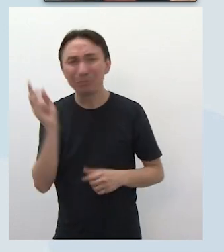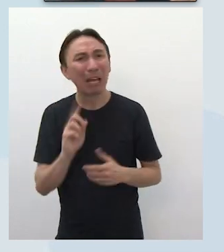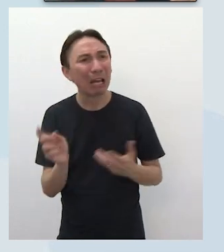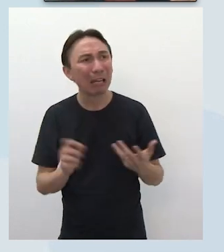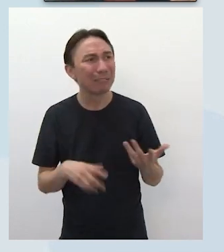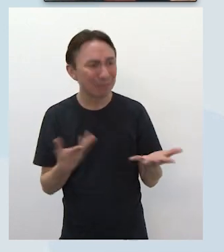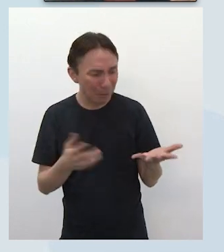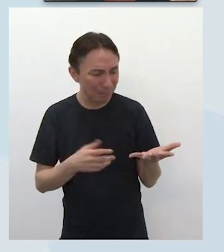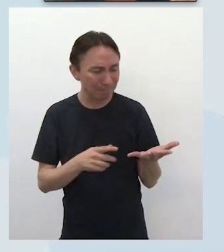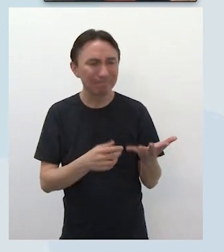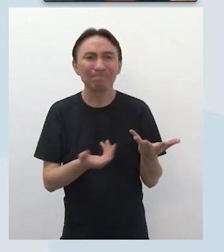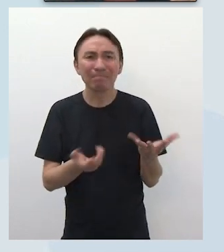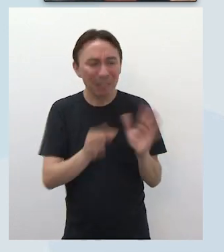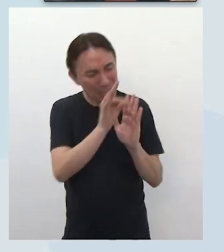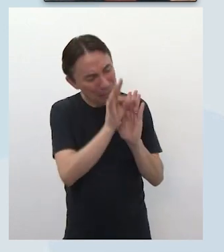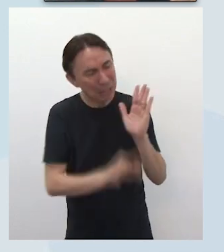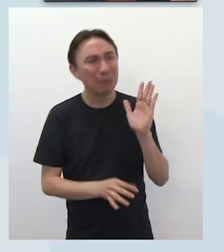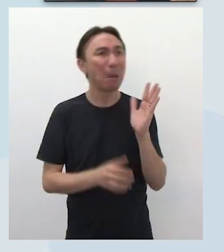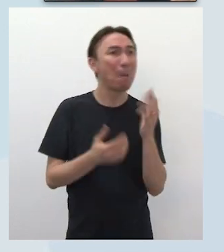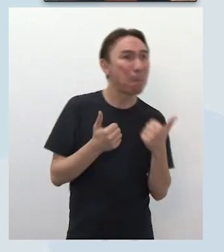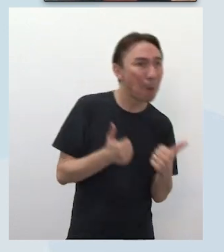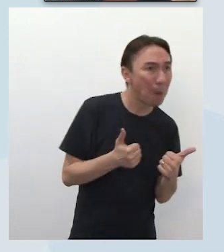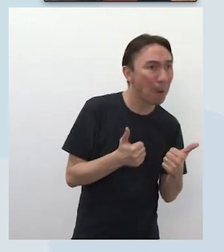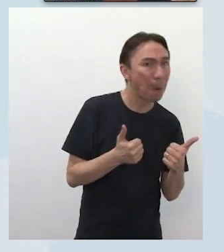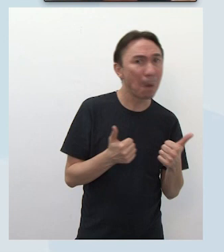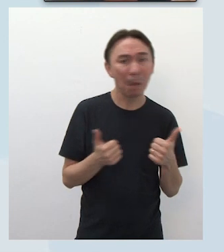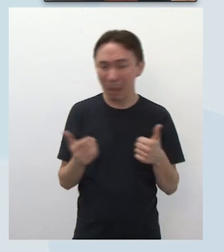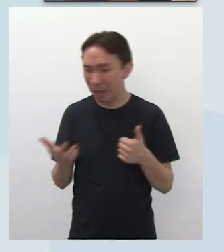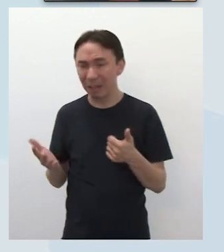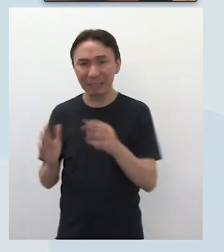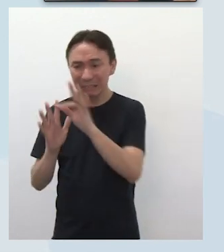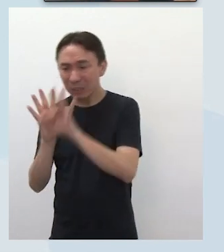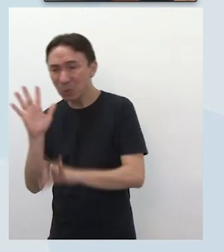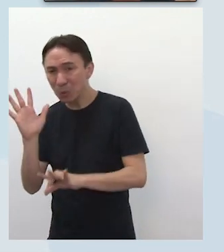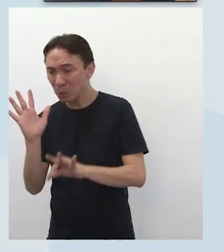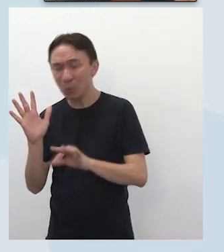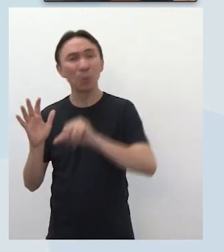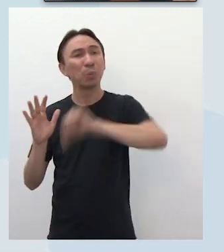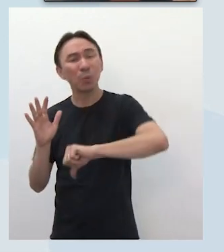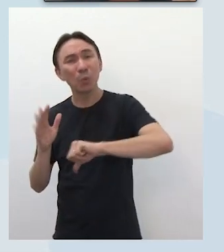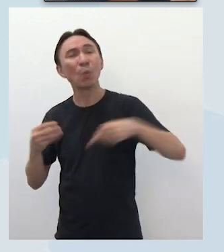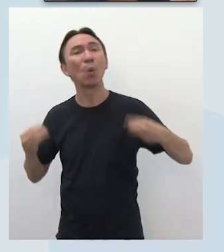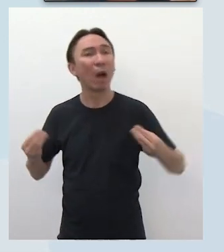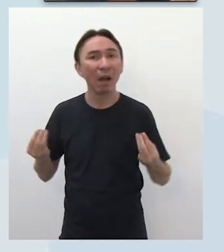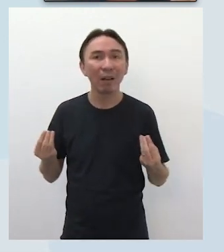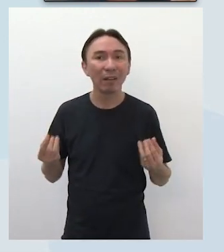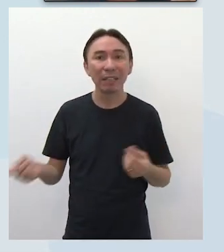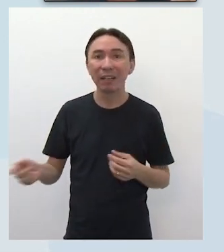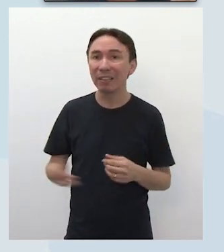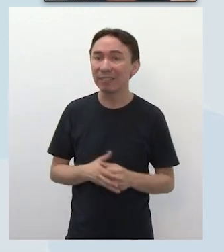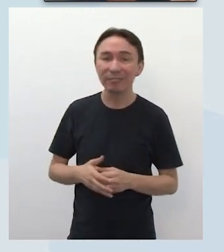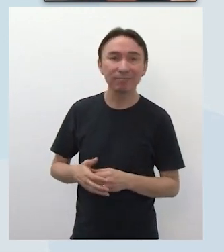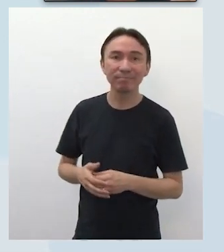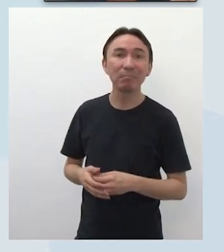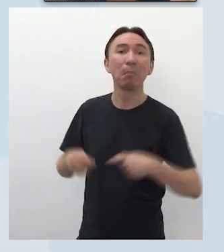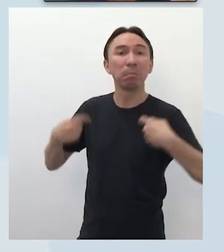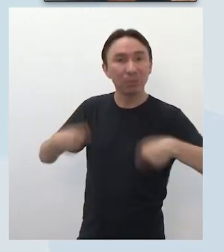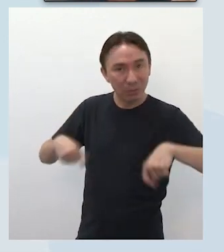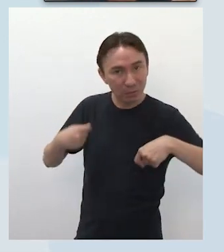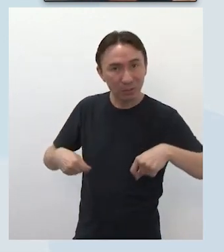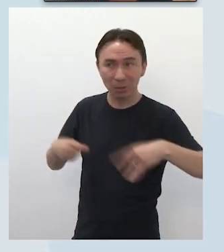seja, um elogio valorativo não contribui para o avanço do sujeito. Isso é